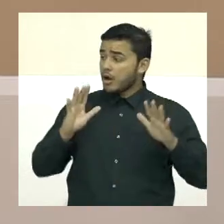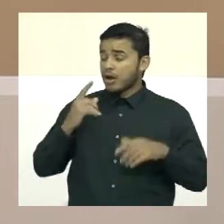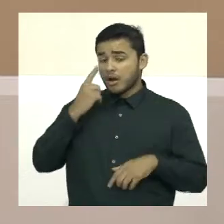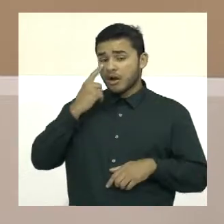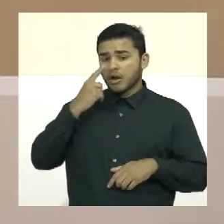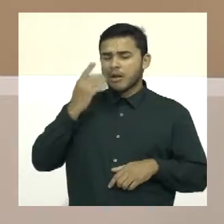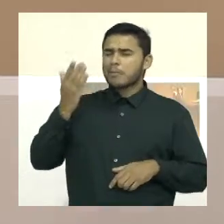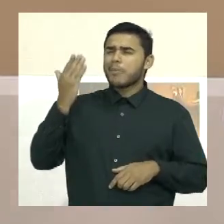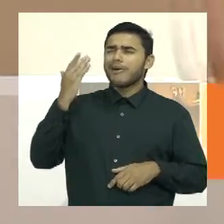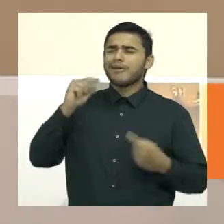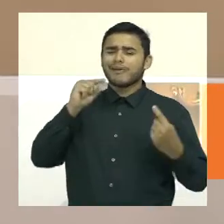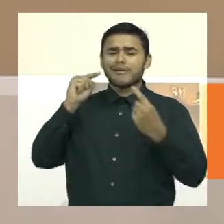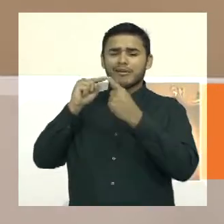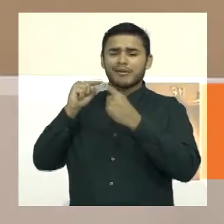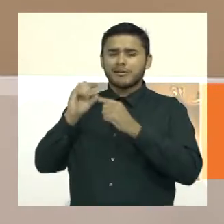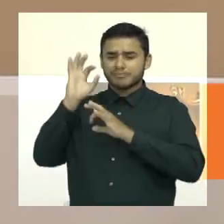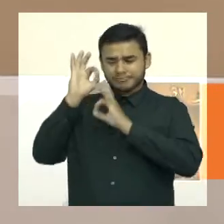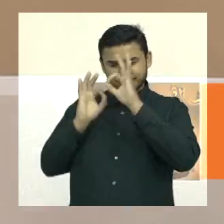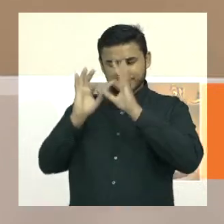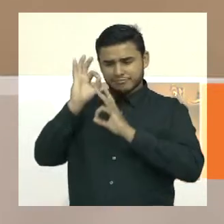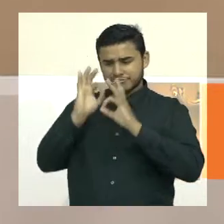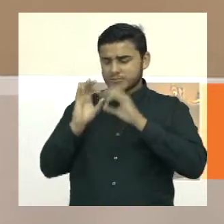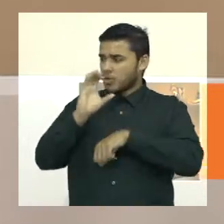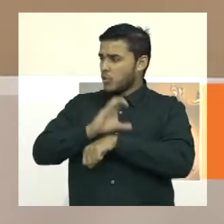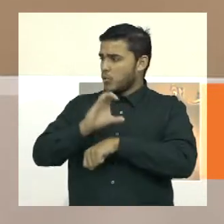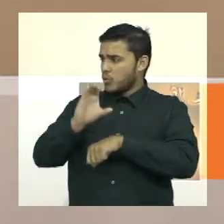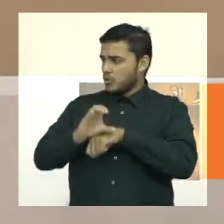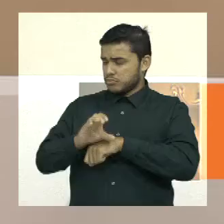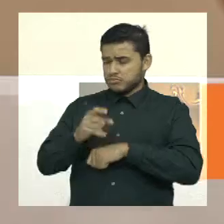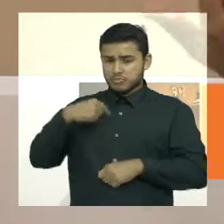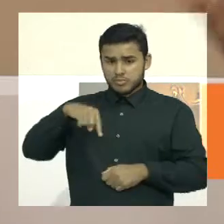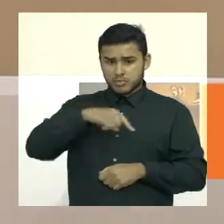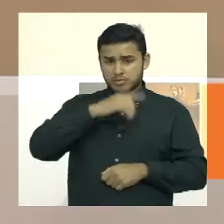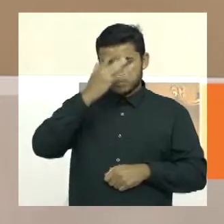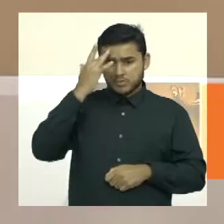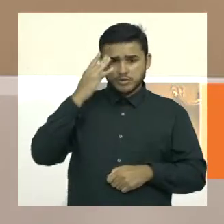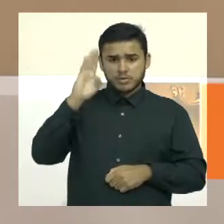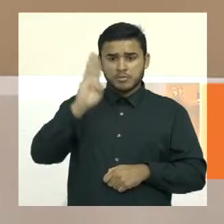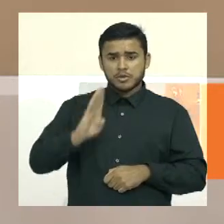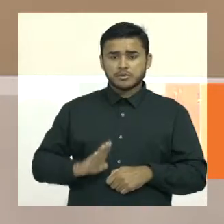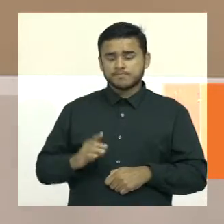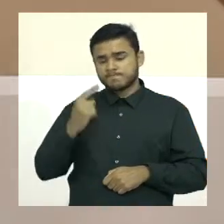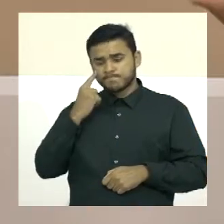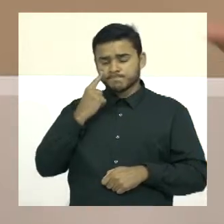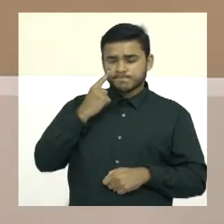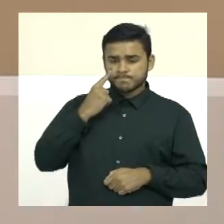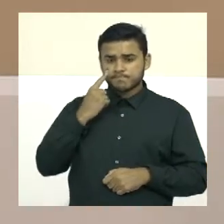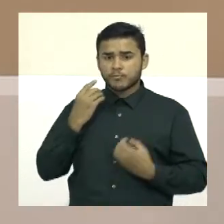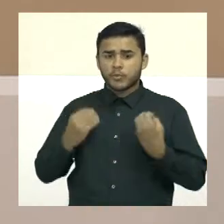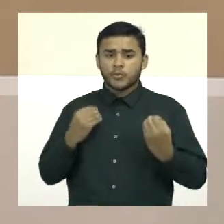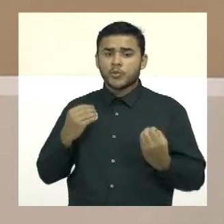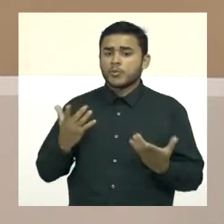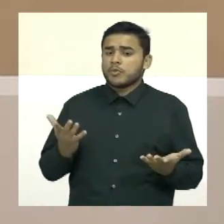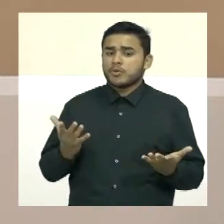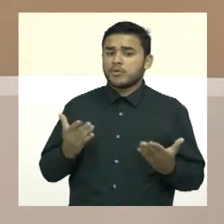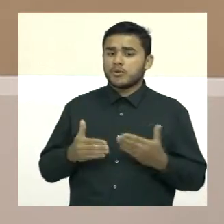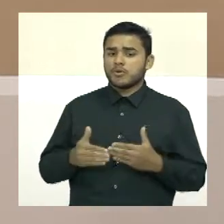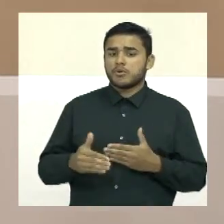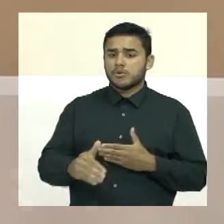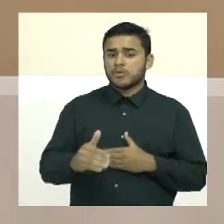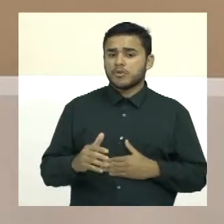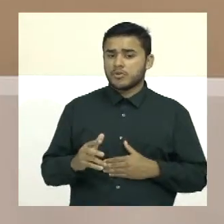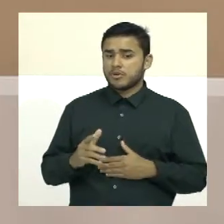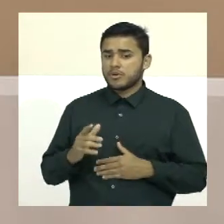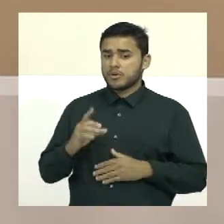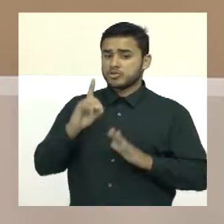lá atrás, quando nós estávamos elaborando a nossa Constituição como povo brasileiro, nós estivemos diante desse embate. E aí, o que virá para a nossa Constituição?